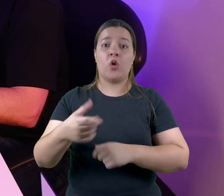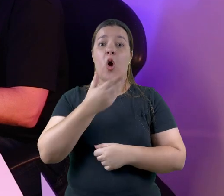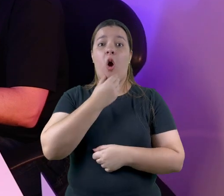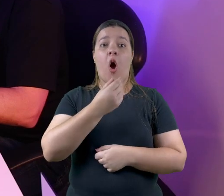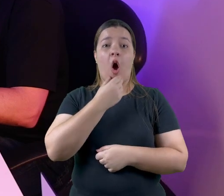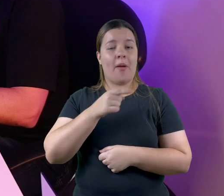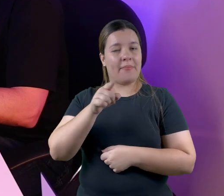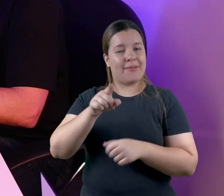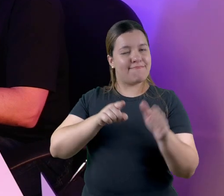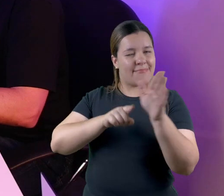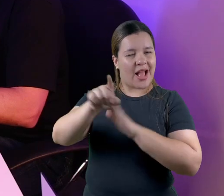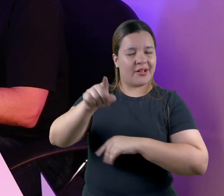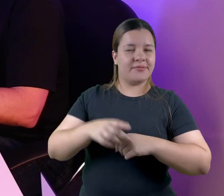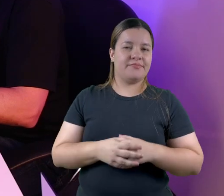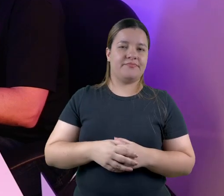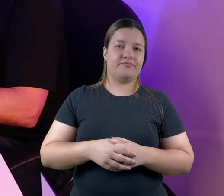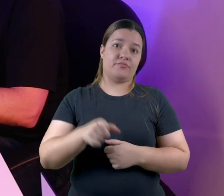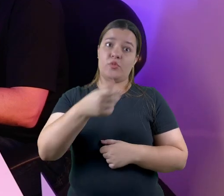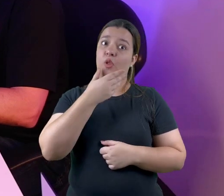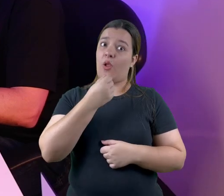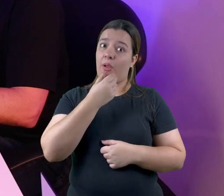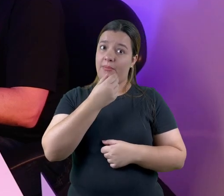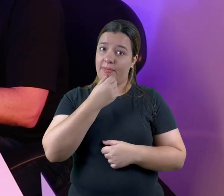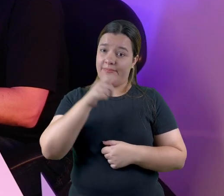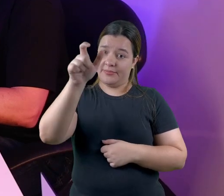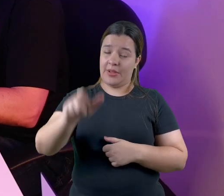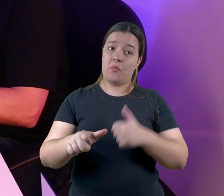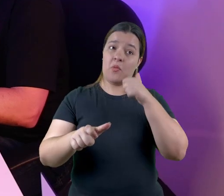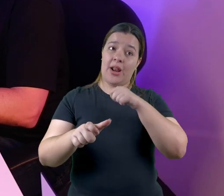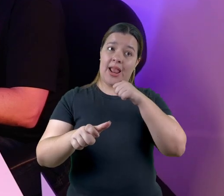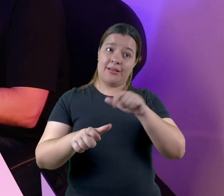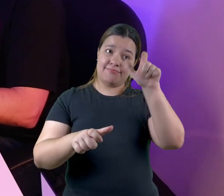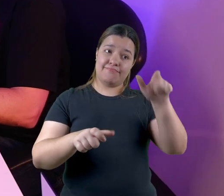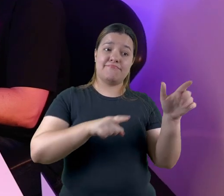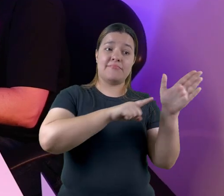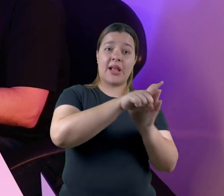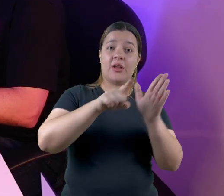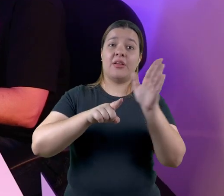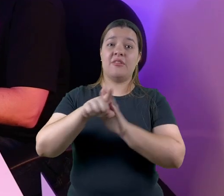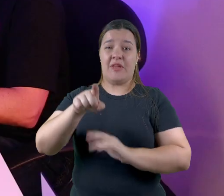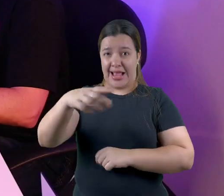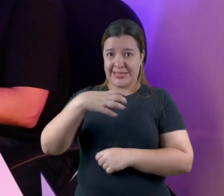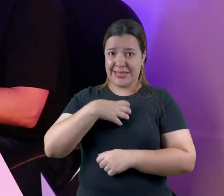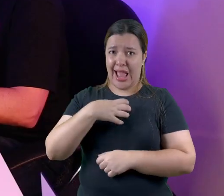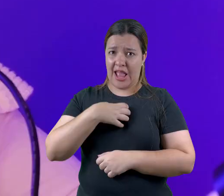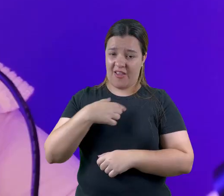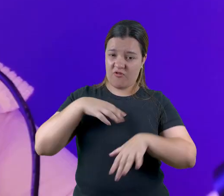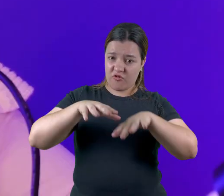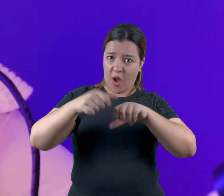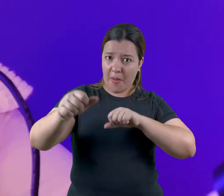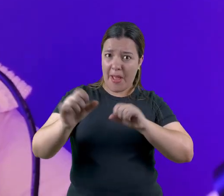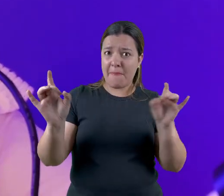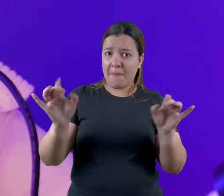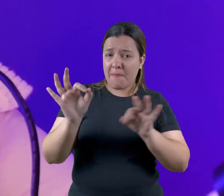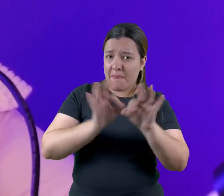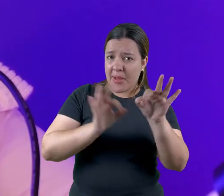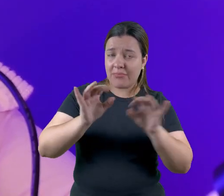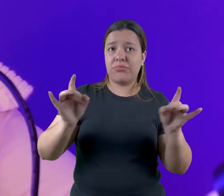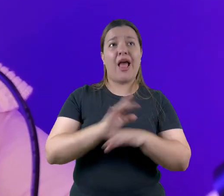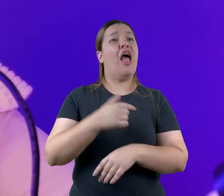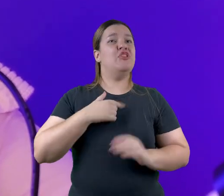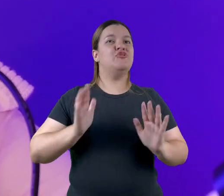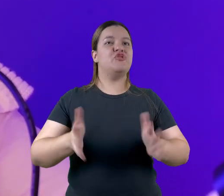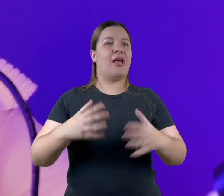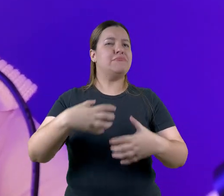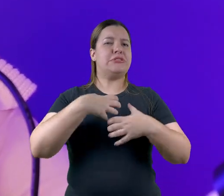Universitário eh do sexo masculino e uma aniversária do sexo feminino quem se sente mais preparado o o